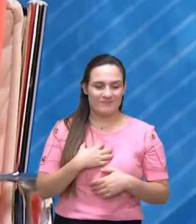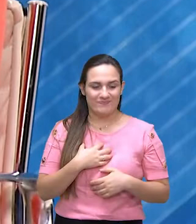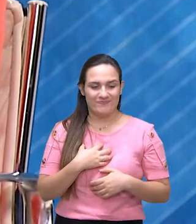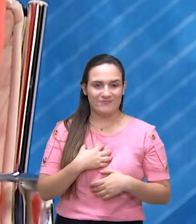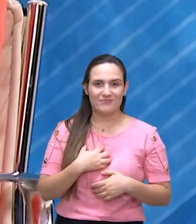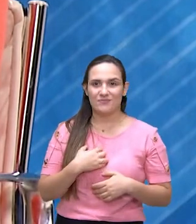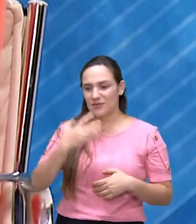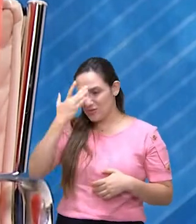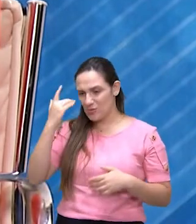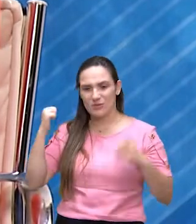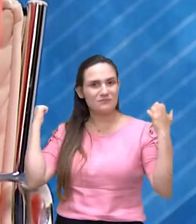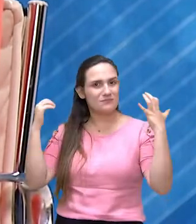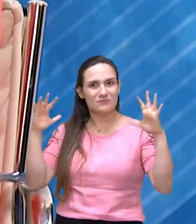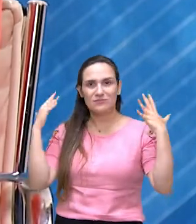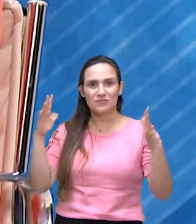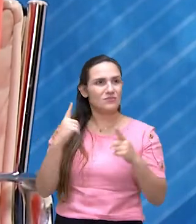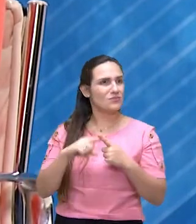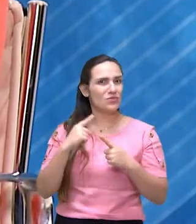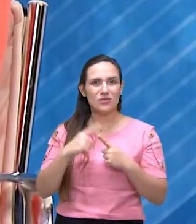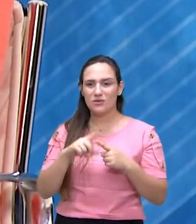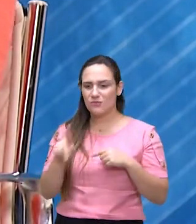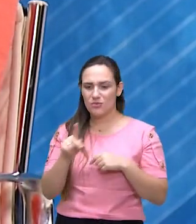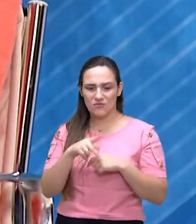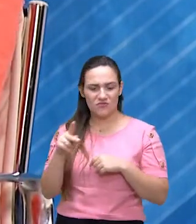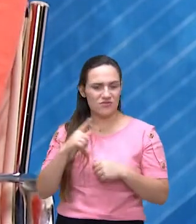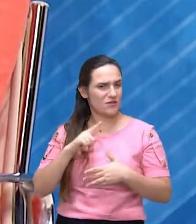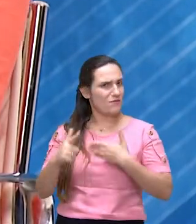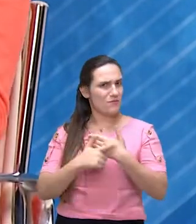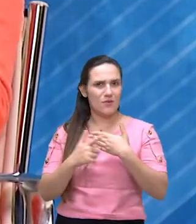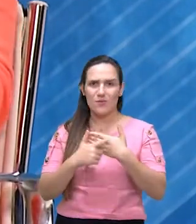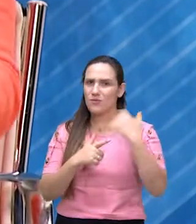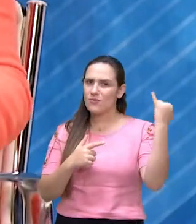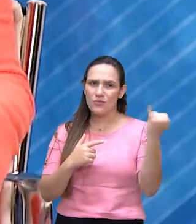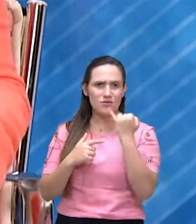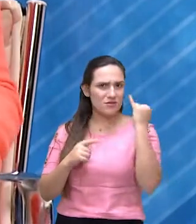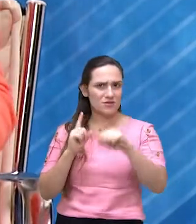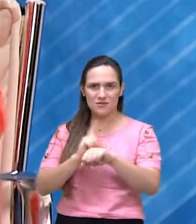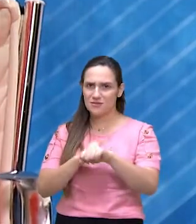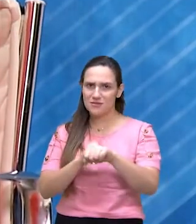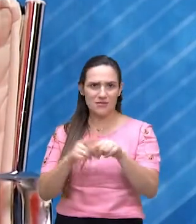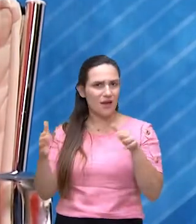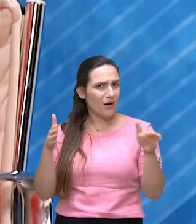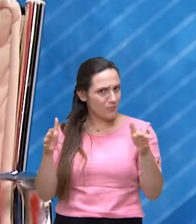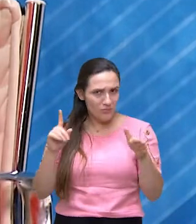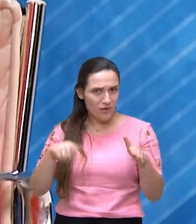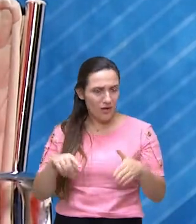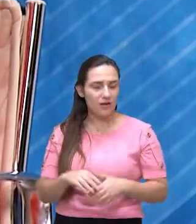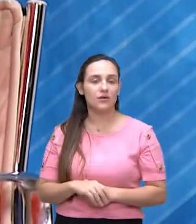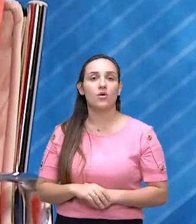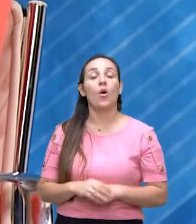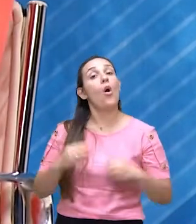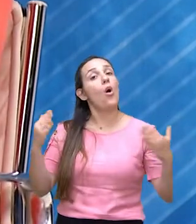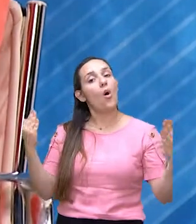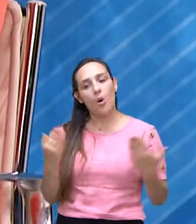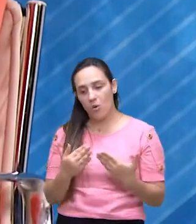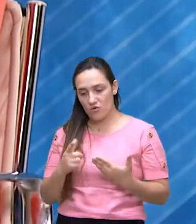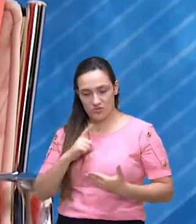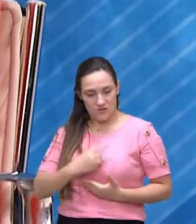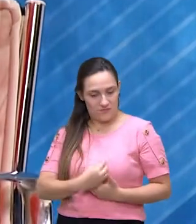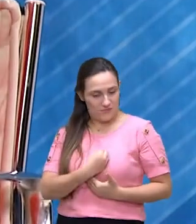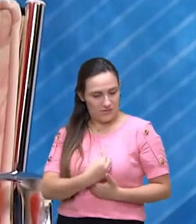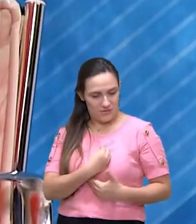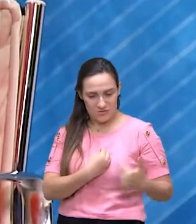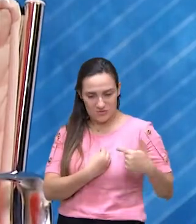embargada né todo mundo levantando o Claudinho porque os professores tiveram papel fundamental esse período bem graças a Deus